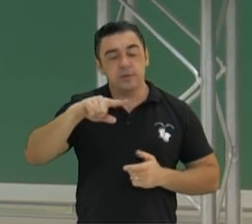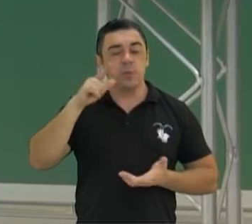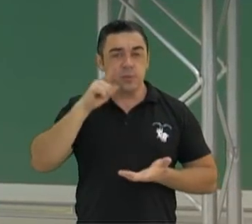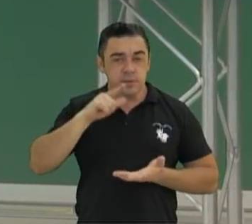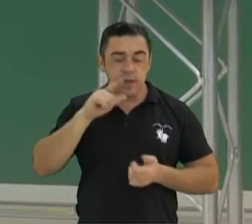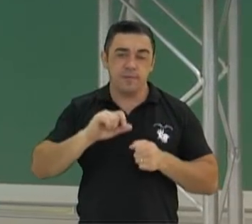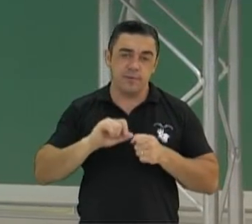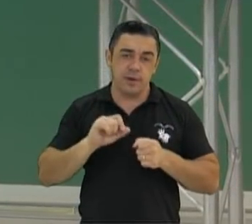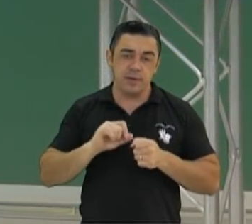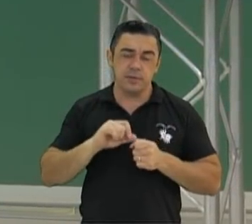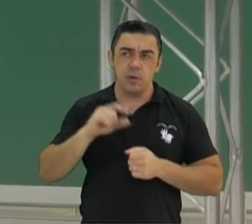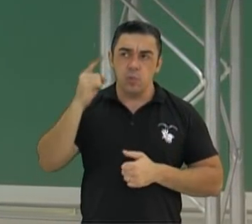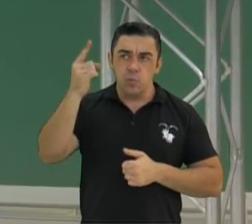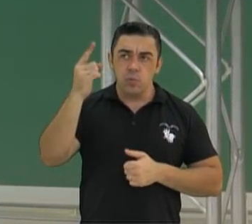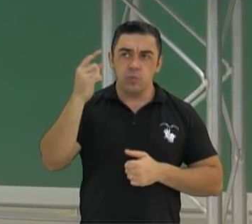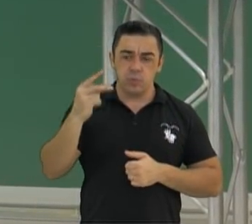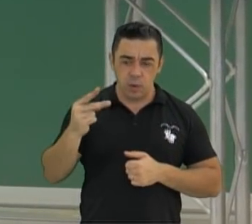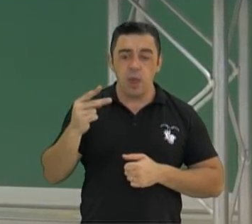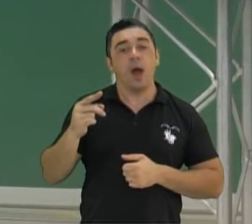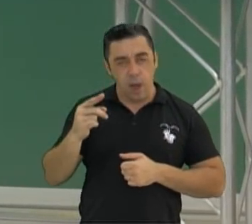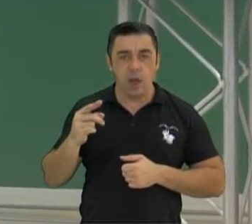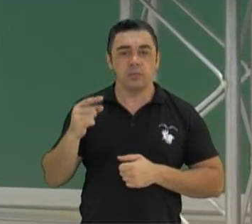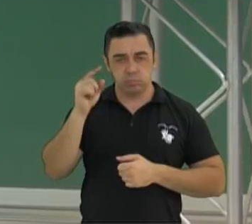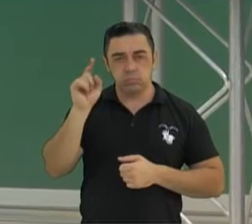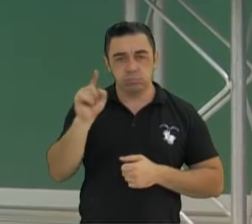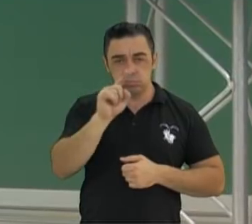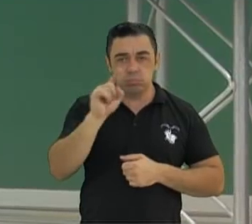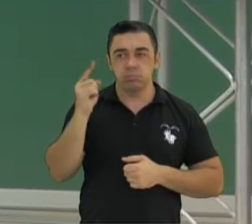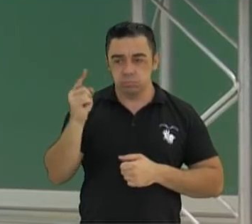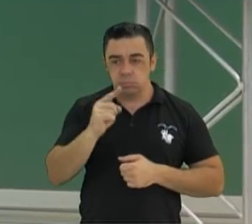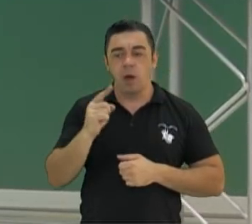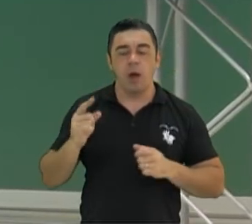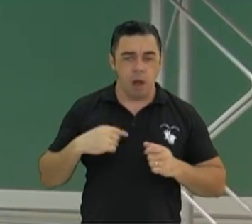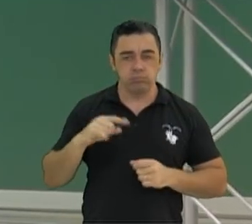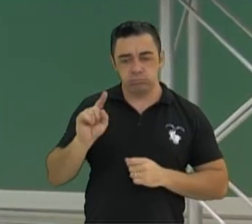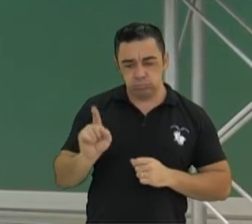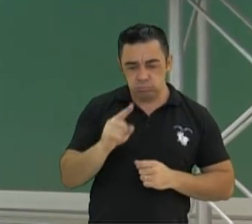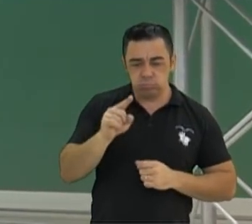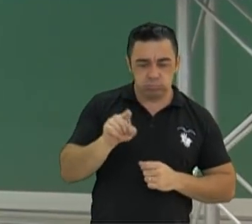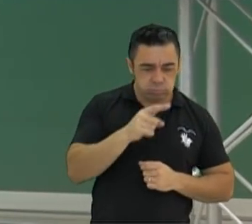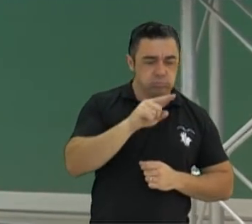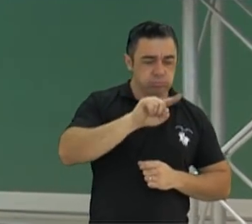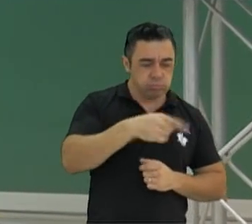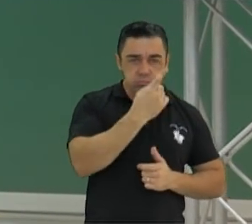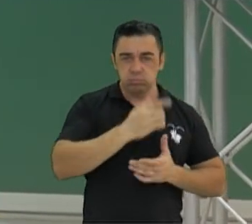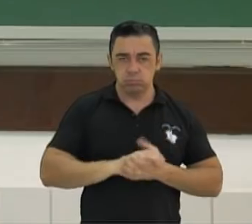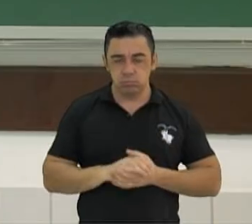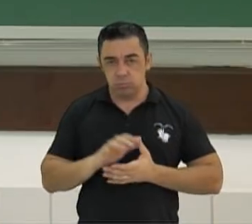que ter lá no resultado, certinho? Conseguiram